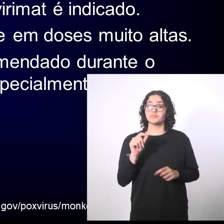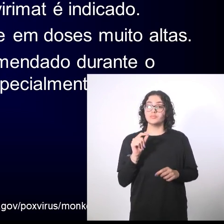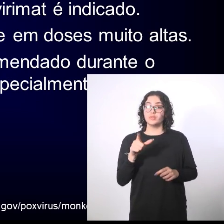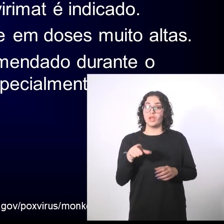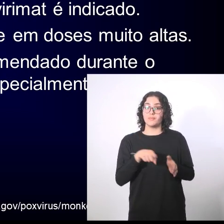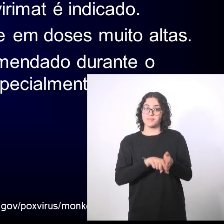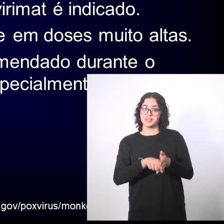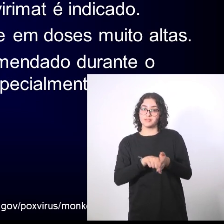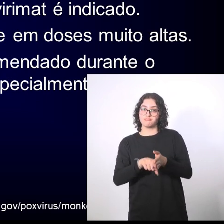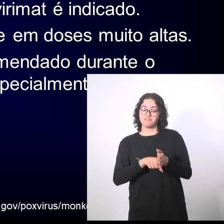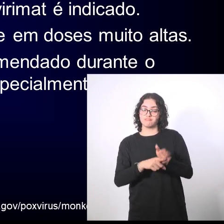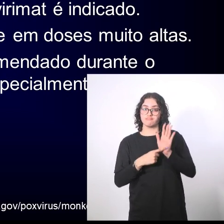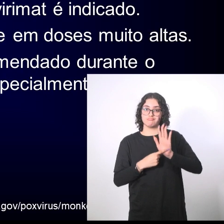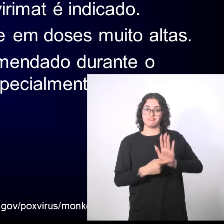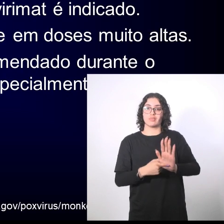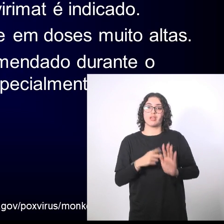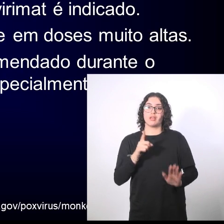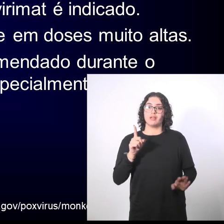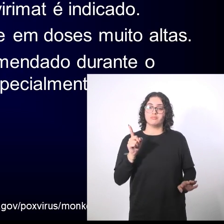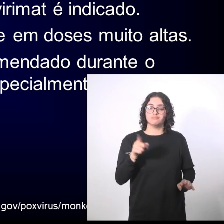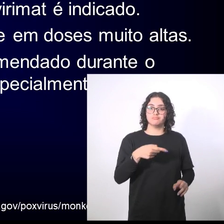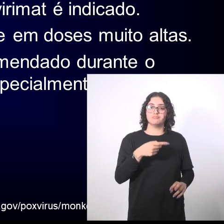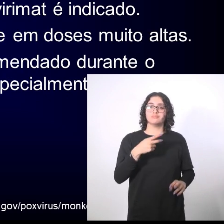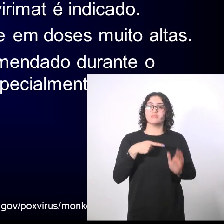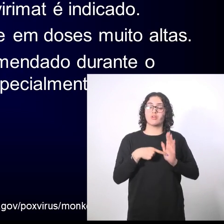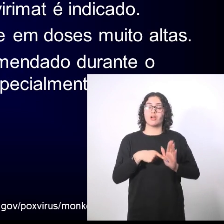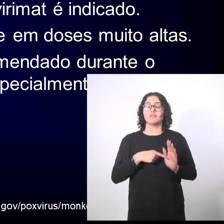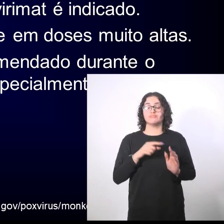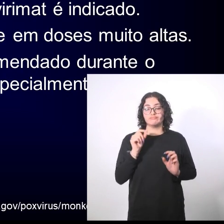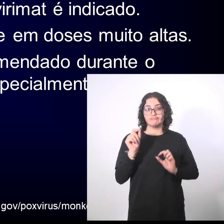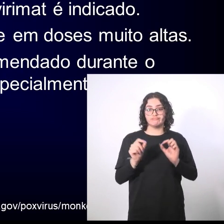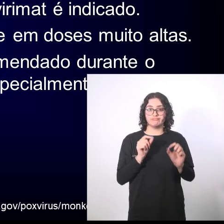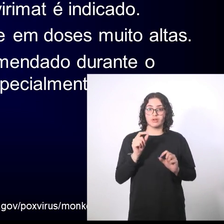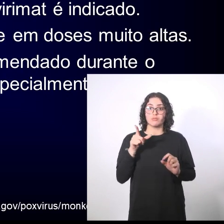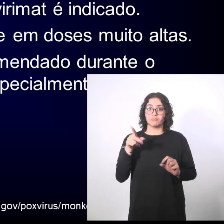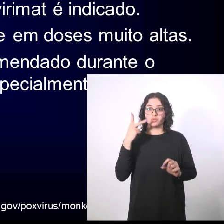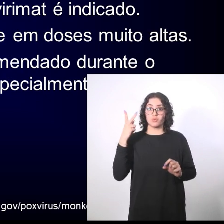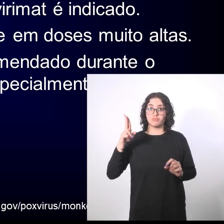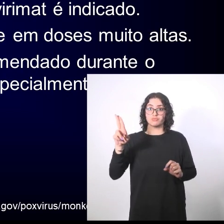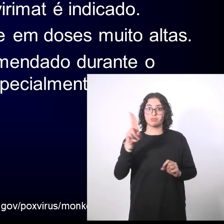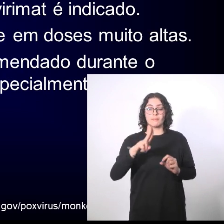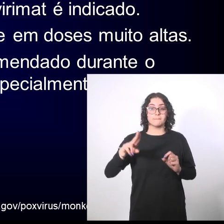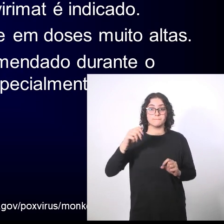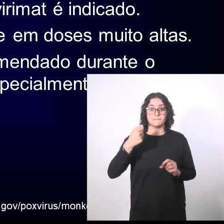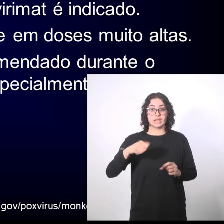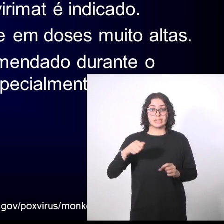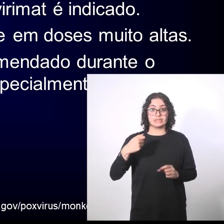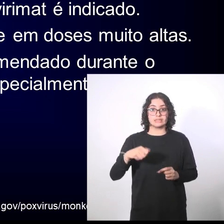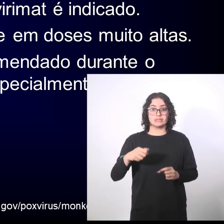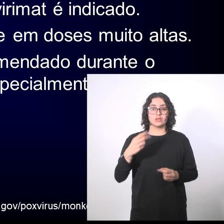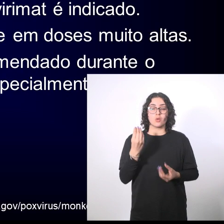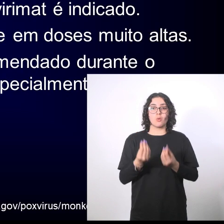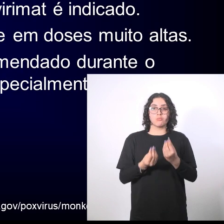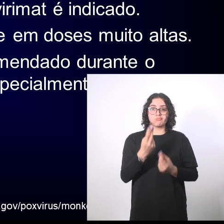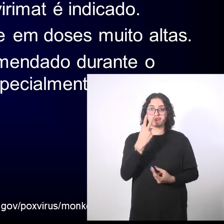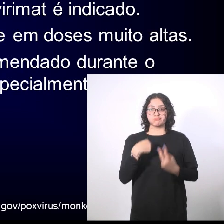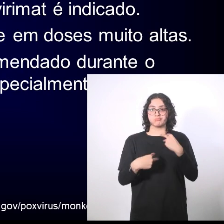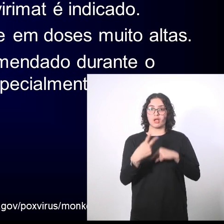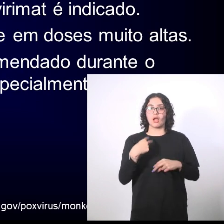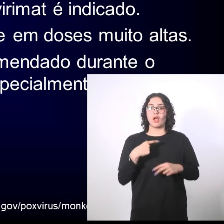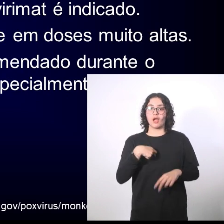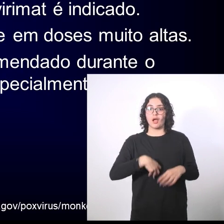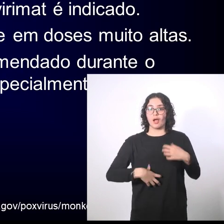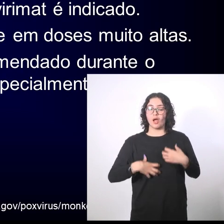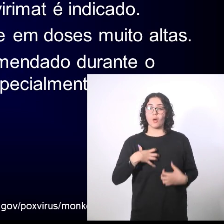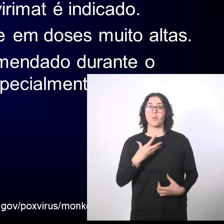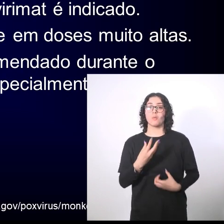uma potencial nefrotoxicidade, então lembrar todos que utilizam que devem monitorar a função renal quando usando